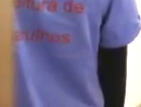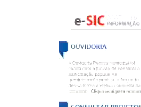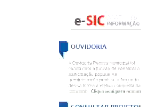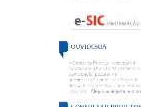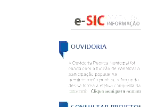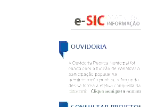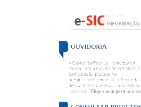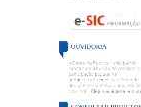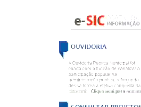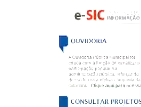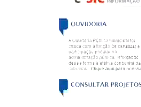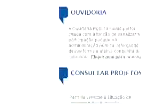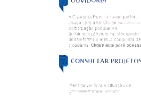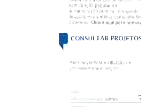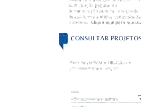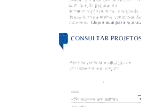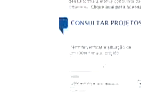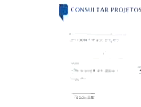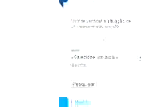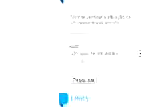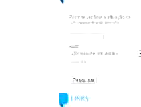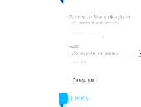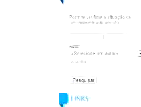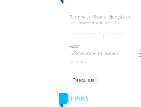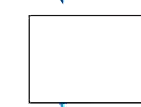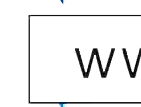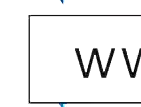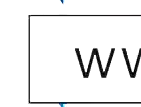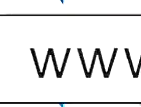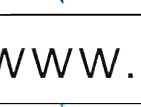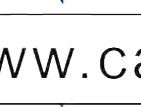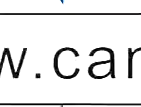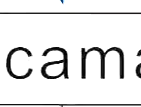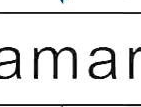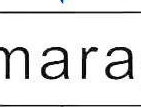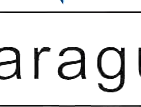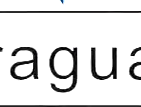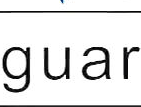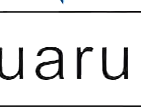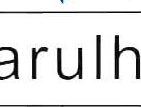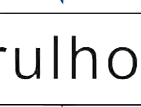2408-3433. Você também pode participar pelo site